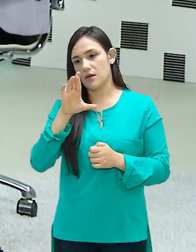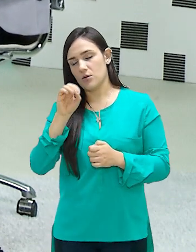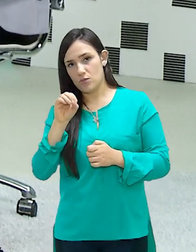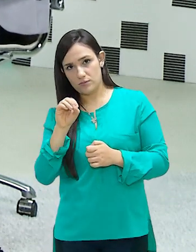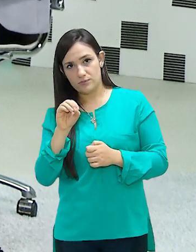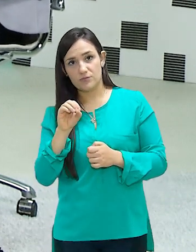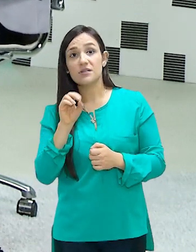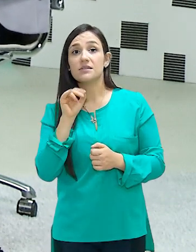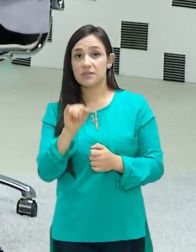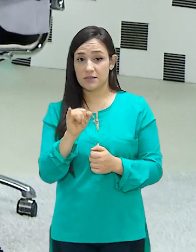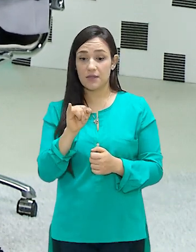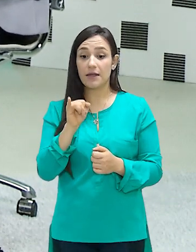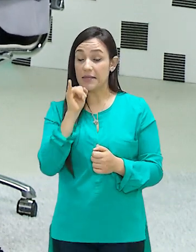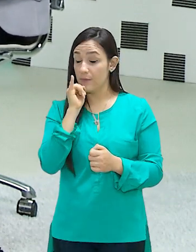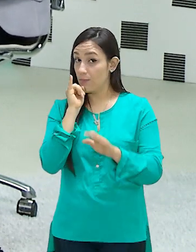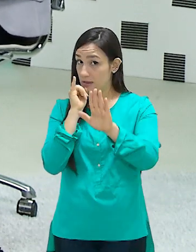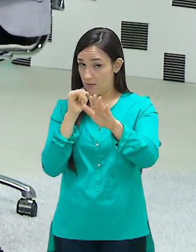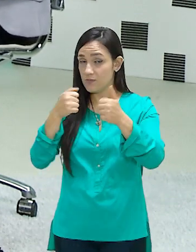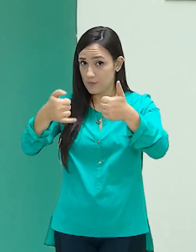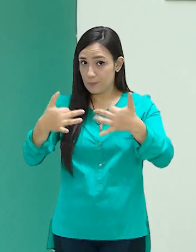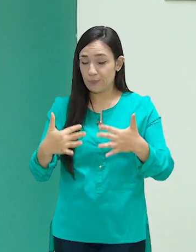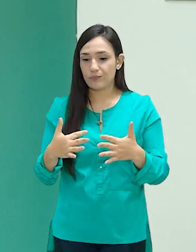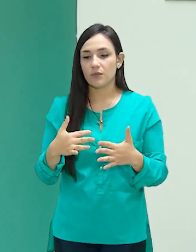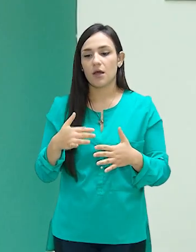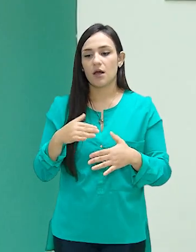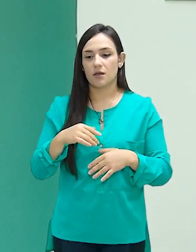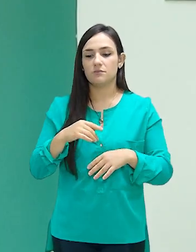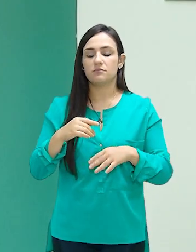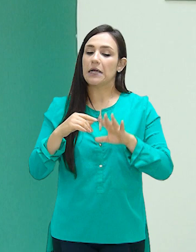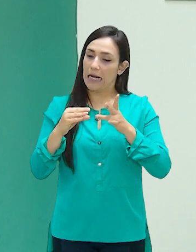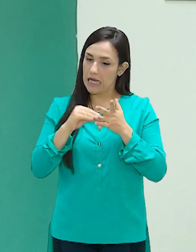foi adquirido bens, que aí é bens comuns.